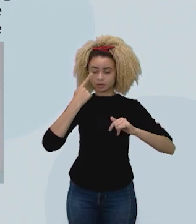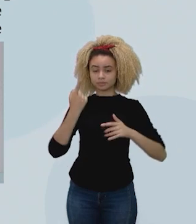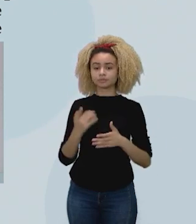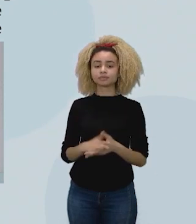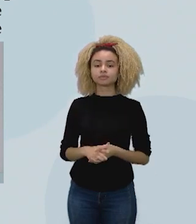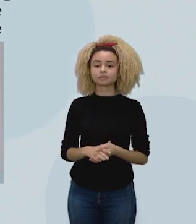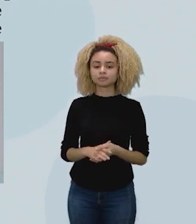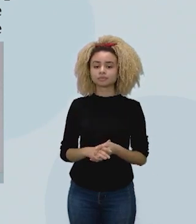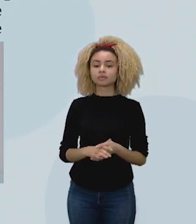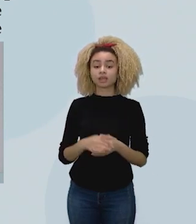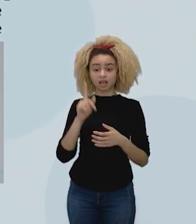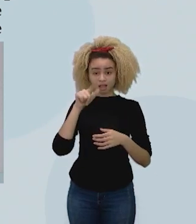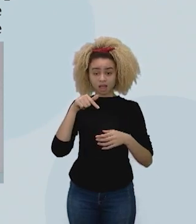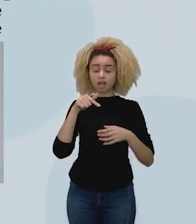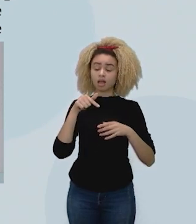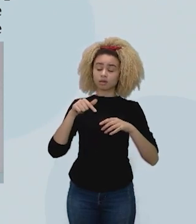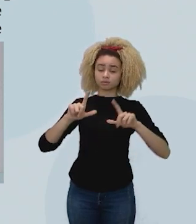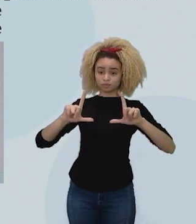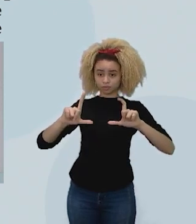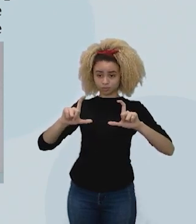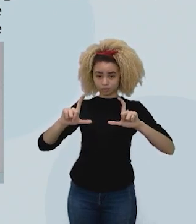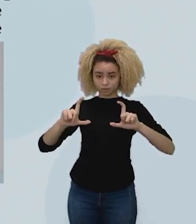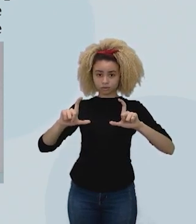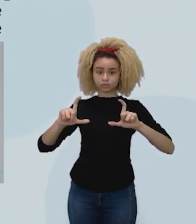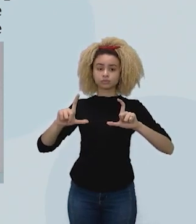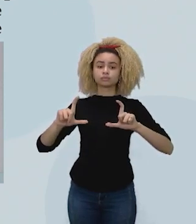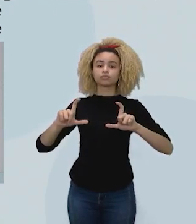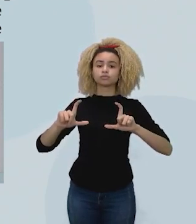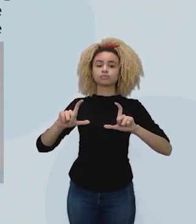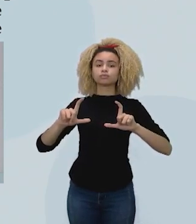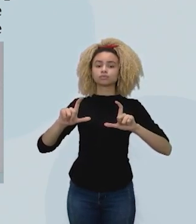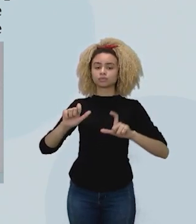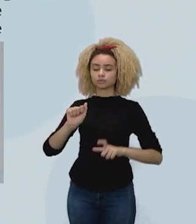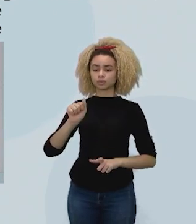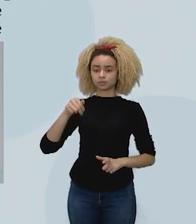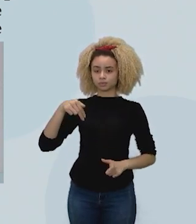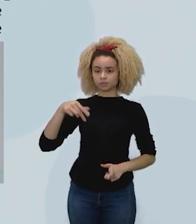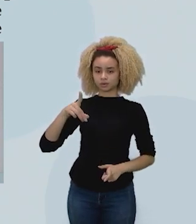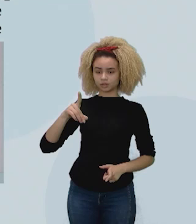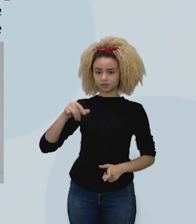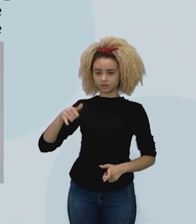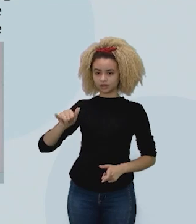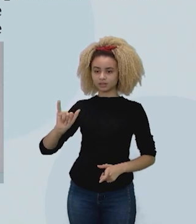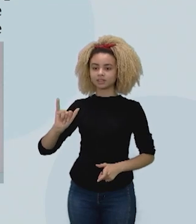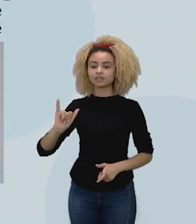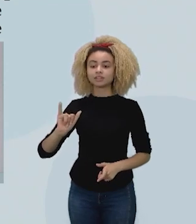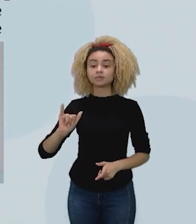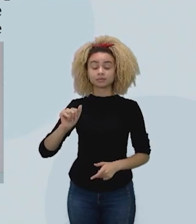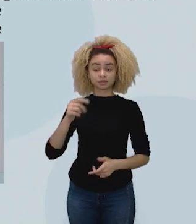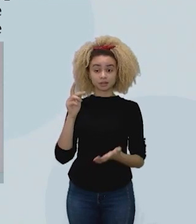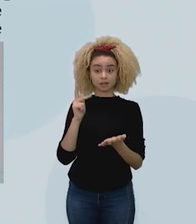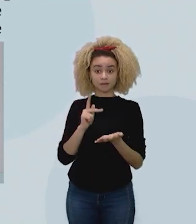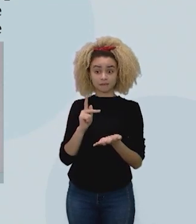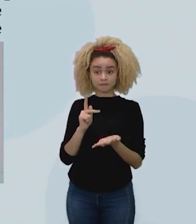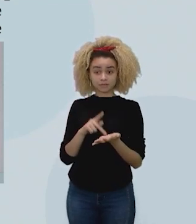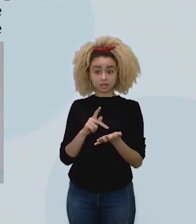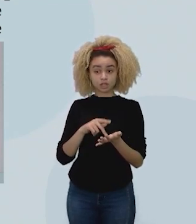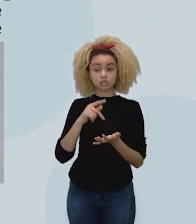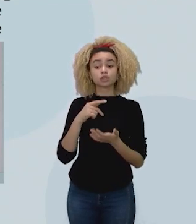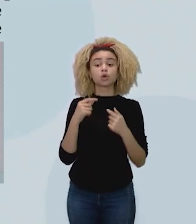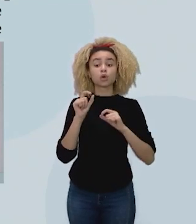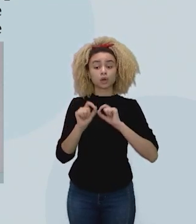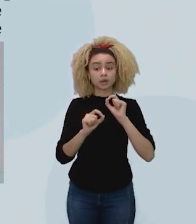aqui, né? Esta é uma obra, né, do Andy Warhol, tá? E, na verdade, o que ele propõe, né? Ele